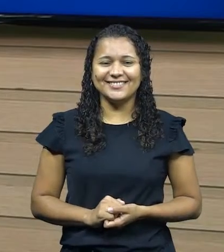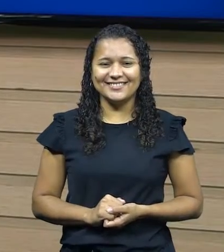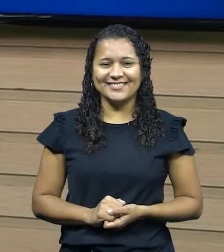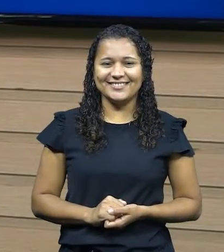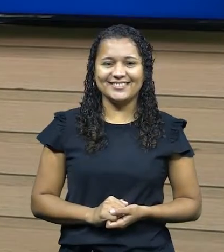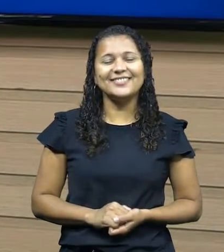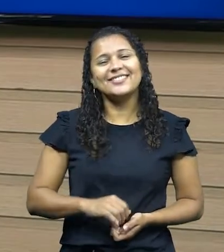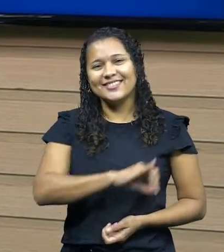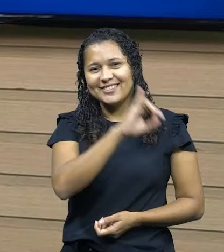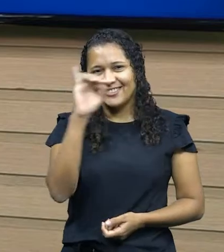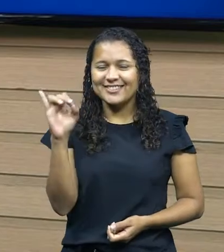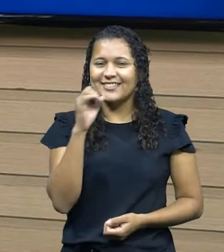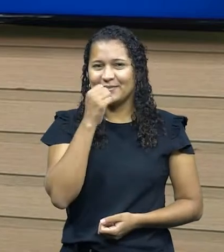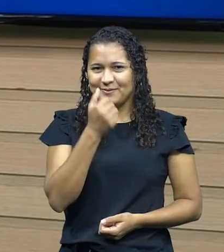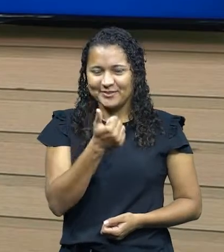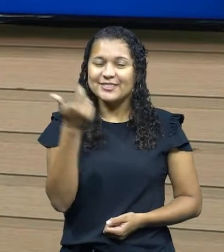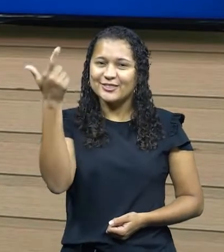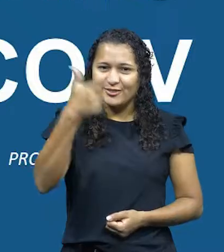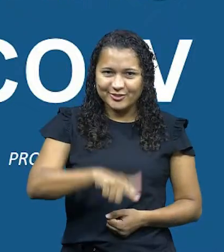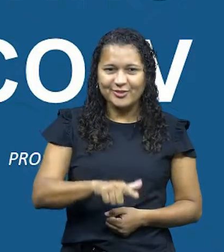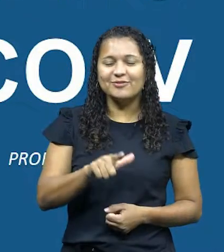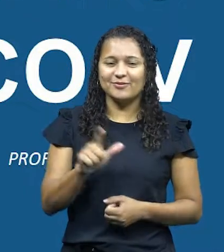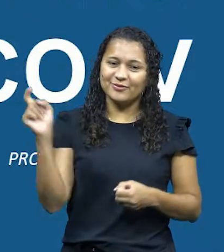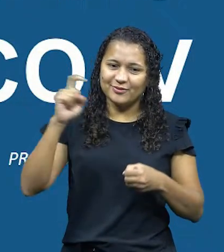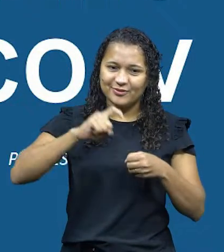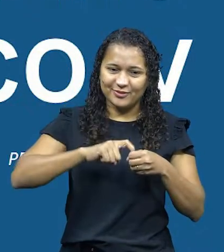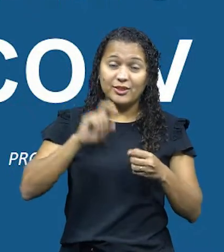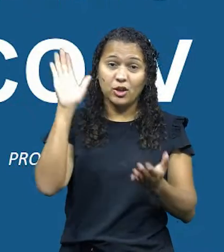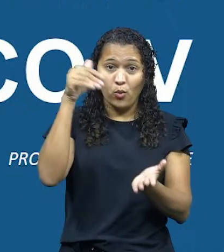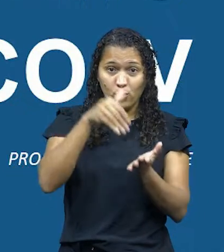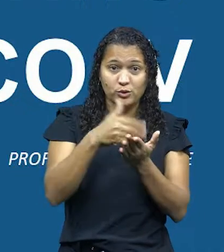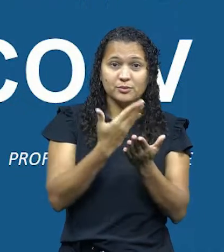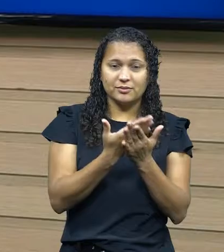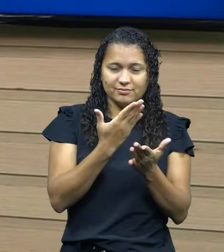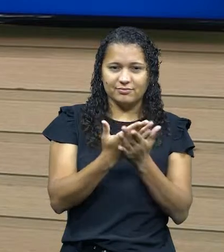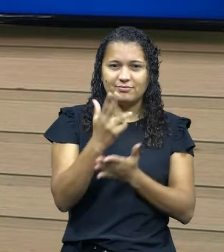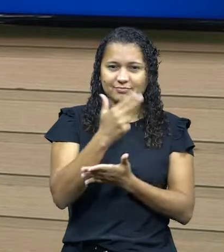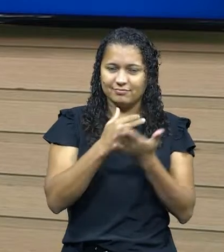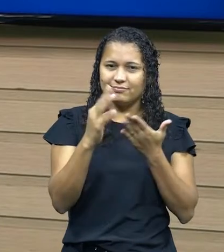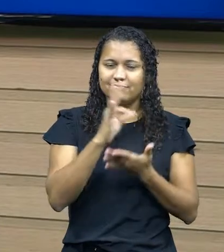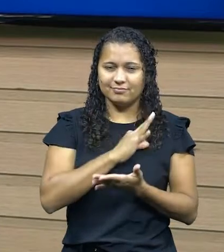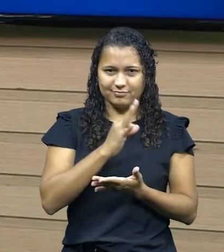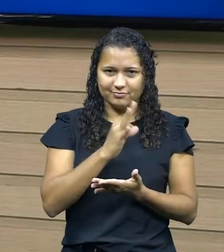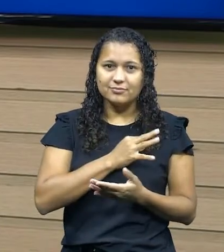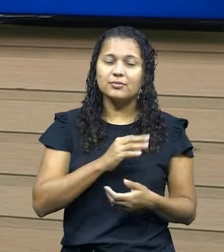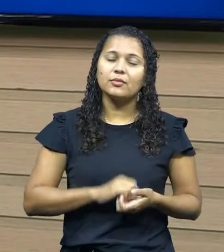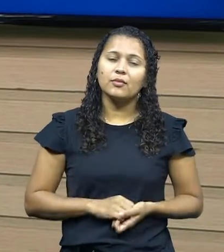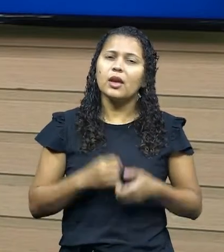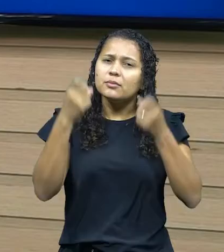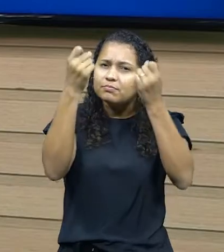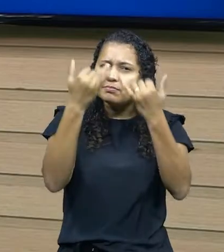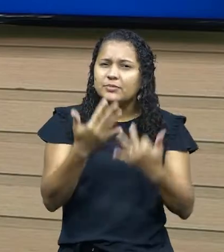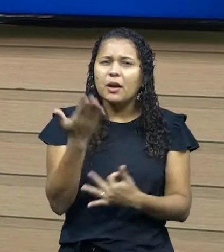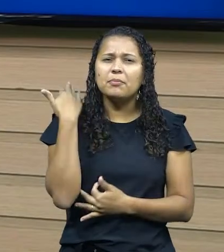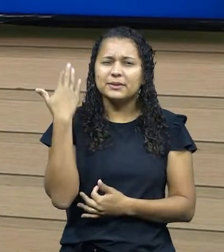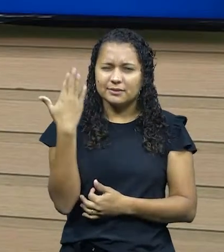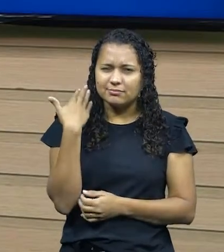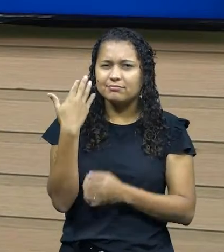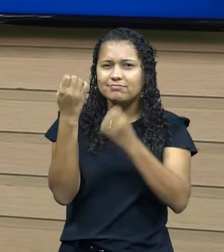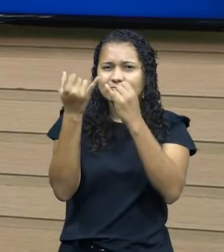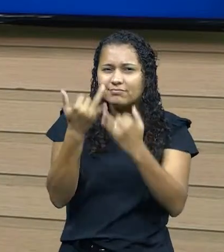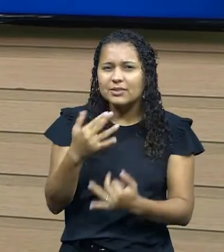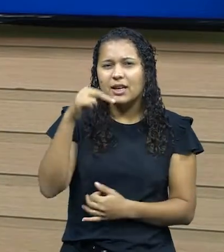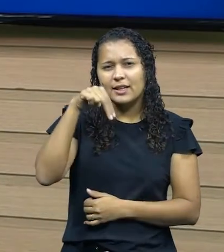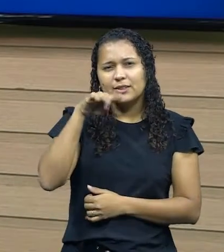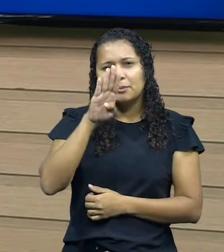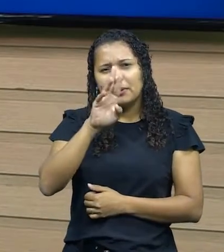Olá pessoal, estamos de volta na nossa última aula de desenho técnico. Nós falamos anteriormente sobre as NBRs,